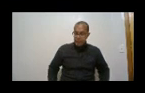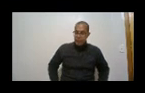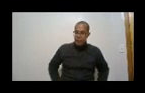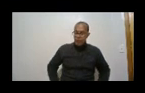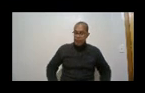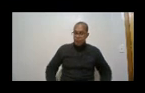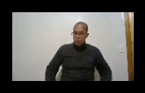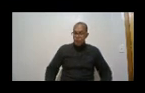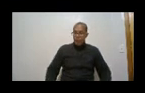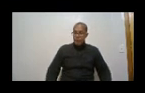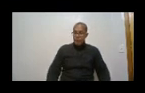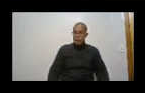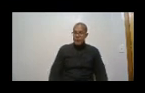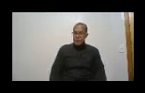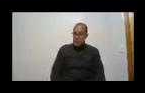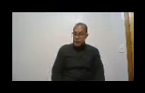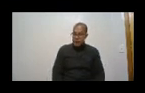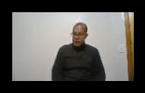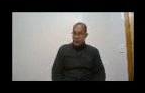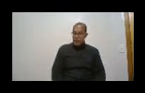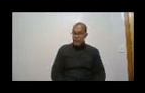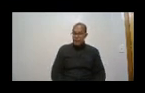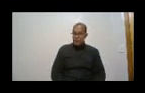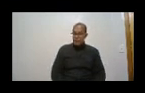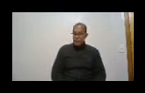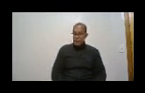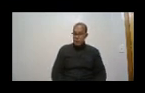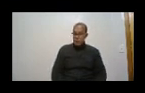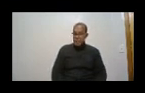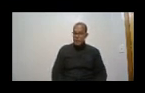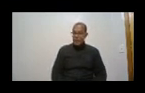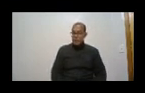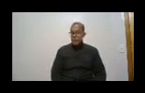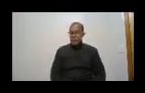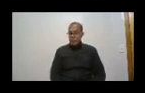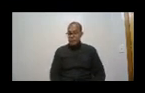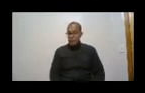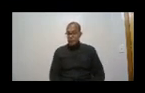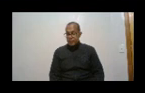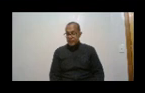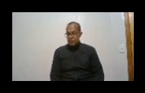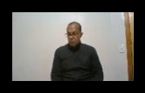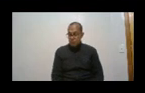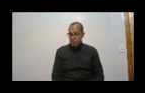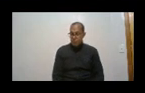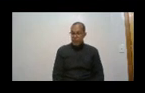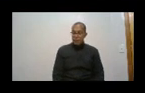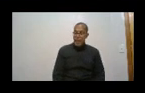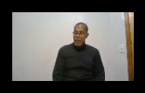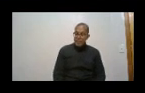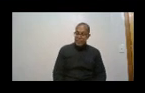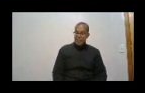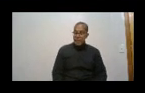novo. Então, eu estou com um problema de falta de ar. Eu sei que lá no pulmão tem um